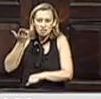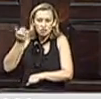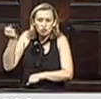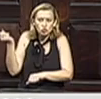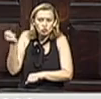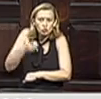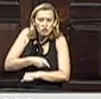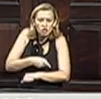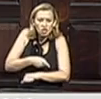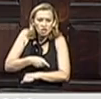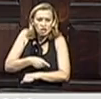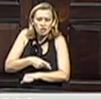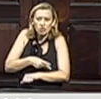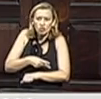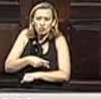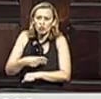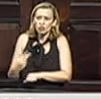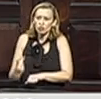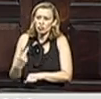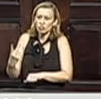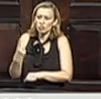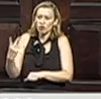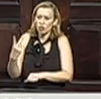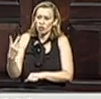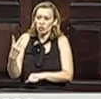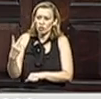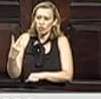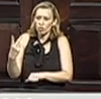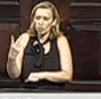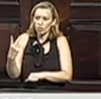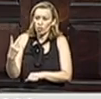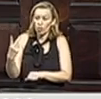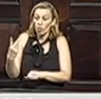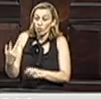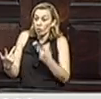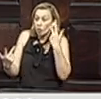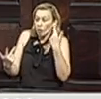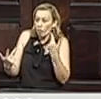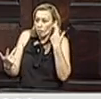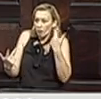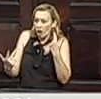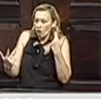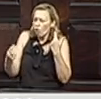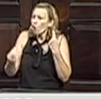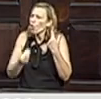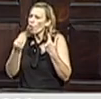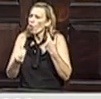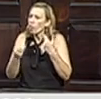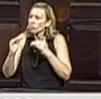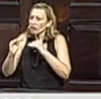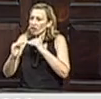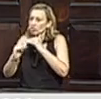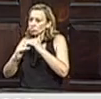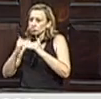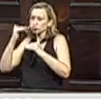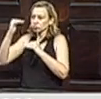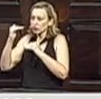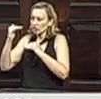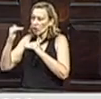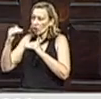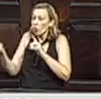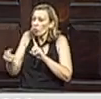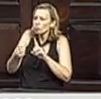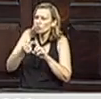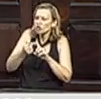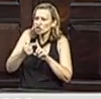o professor 2 estava enquadrado. Como é superior, o objetivo da